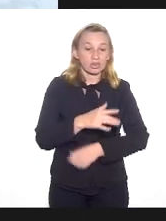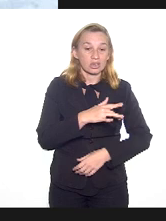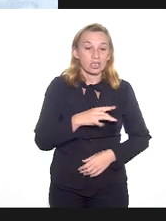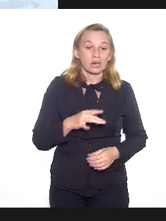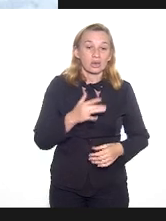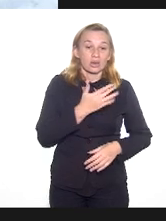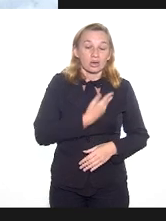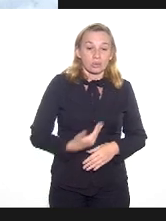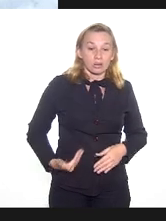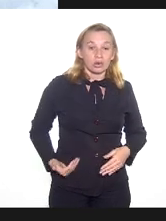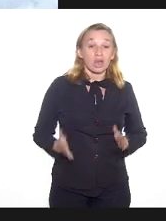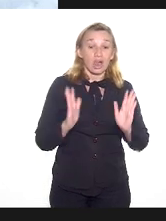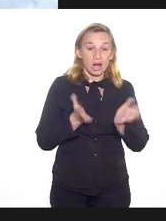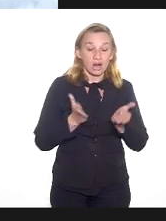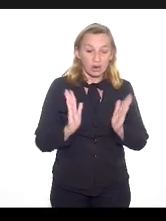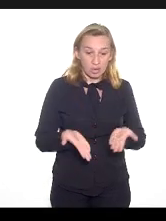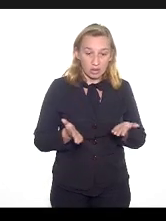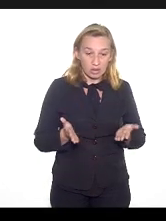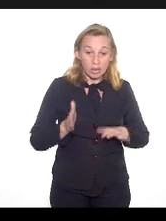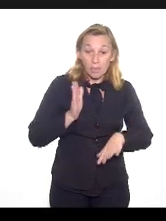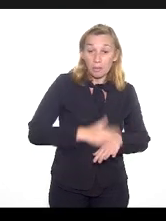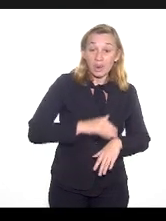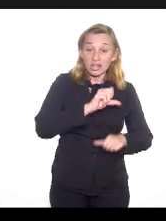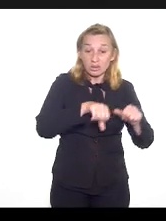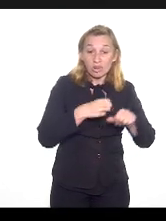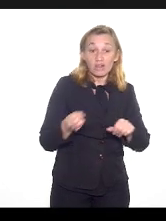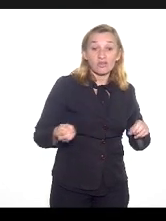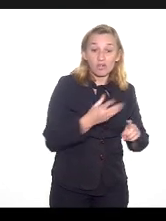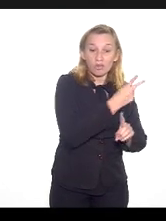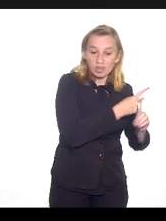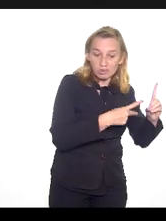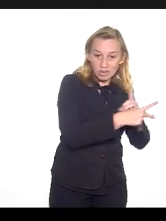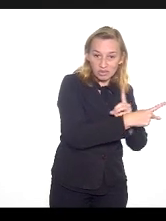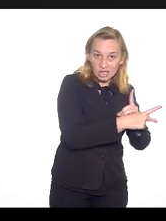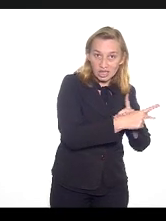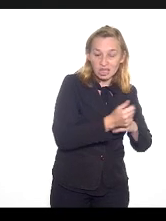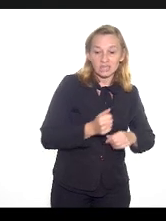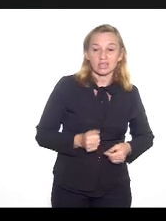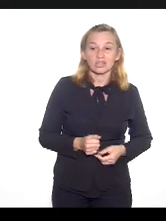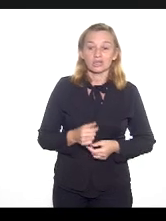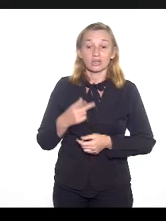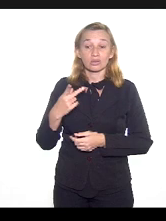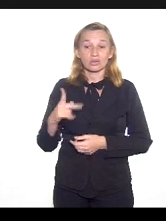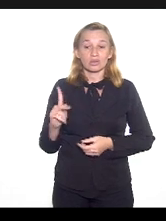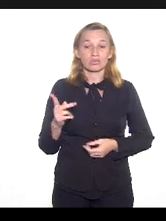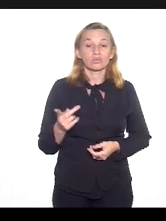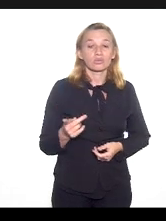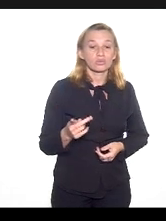ter, através de uma reforma, mais uma reforma da Previdência, parte dos seus ganhos